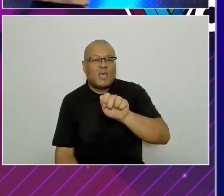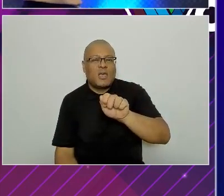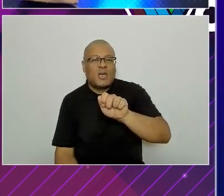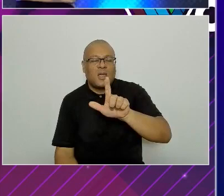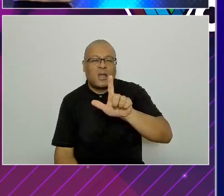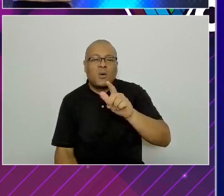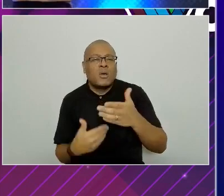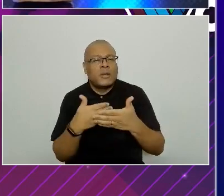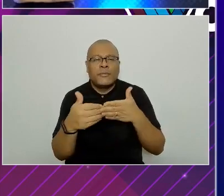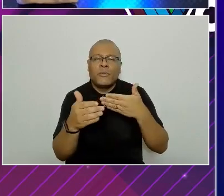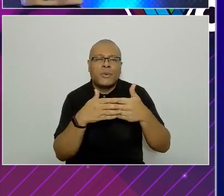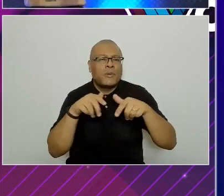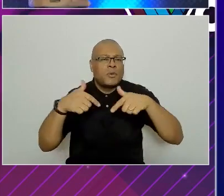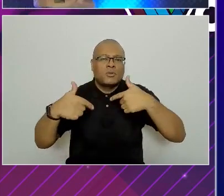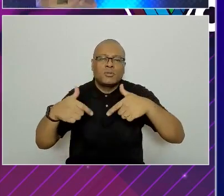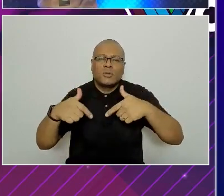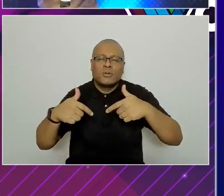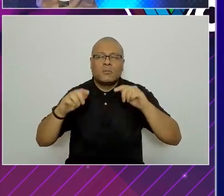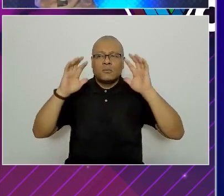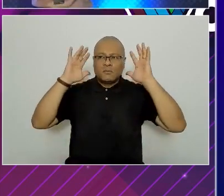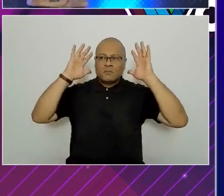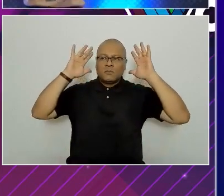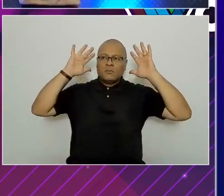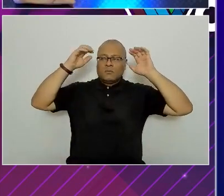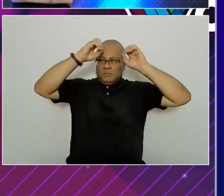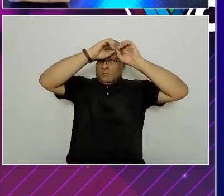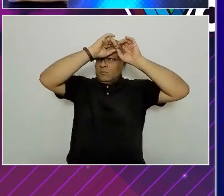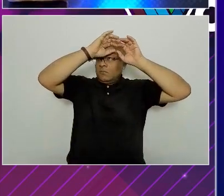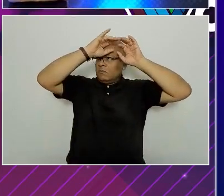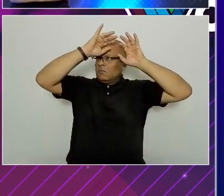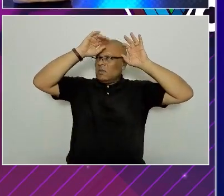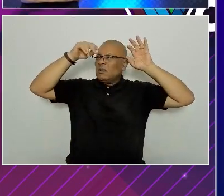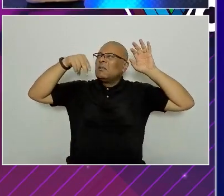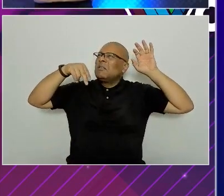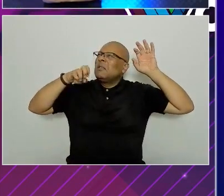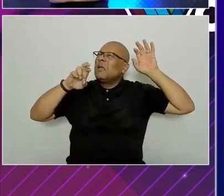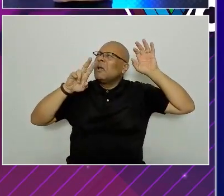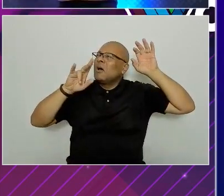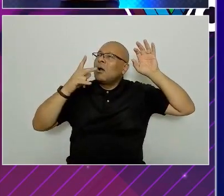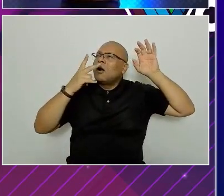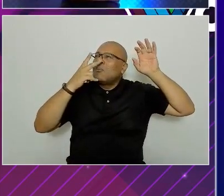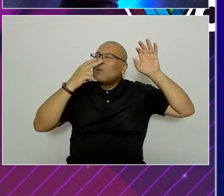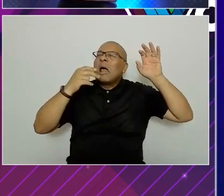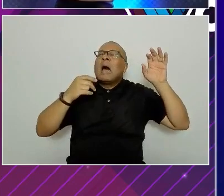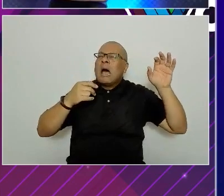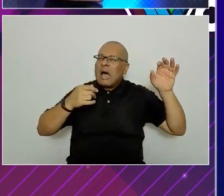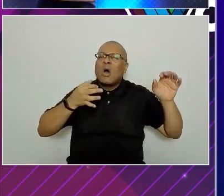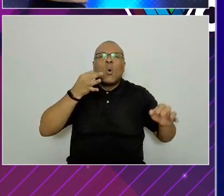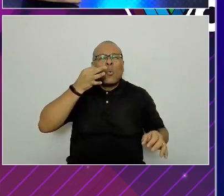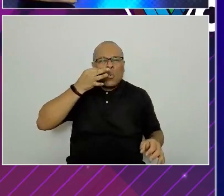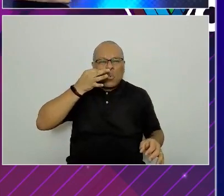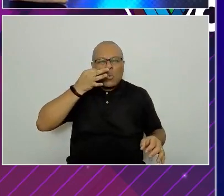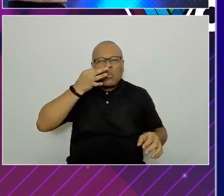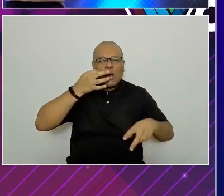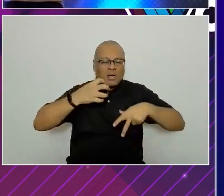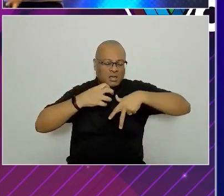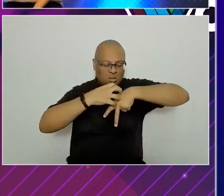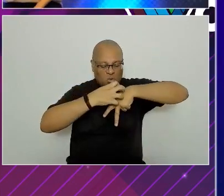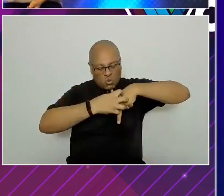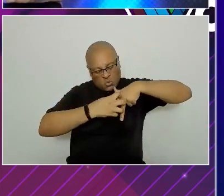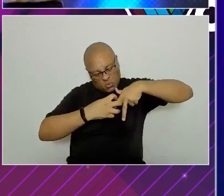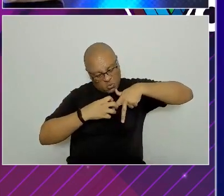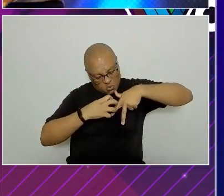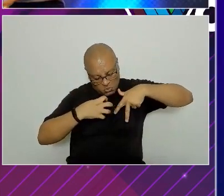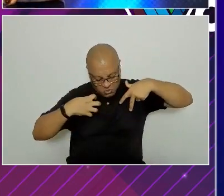você atua, pode gerar diversas imagens na sua cabeça, né? Algo um pouco mais orgânico, biológico, né? Neural, ou algo